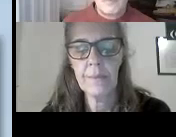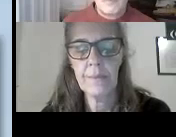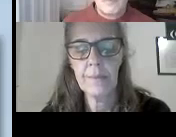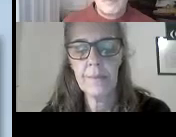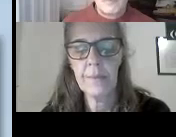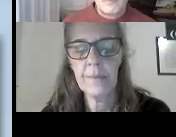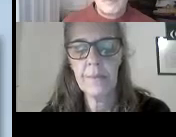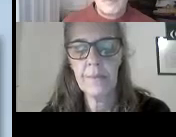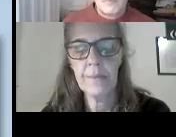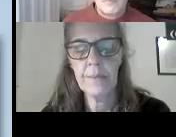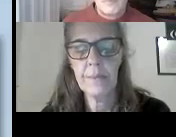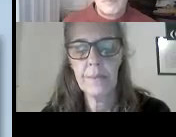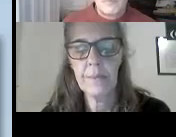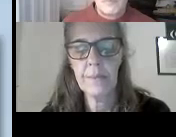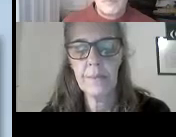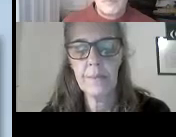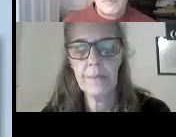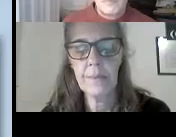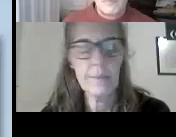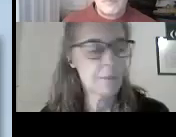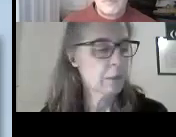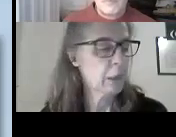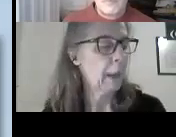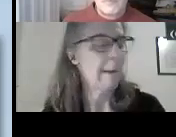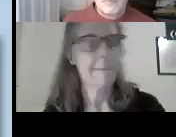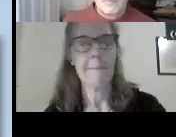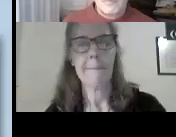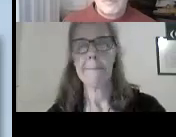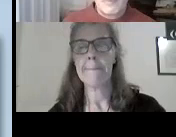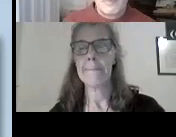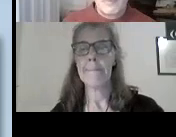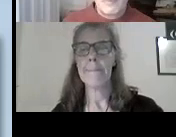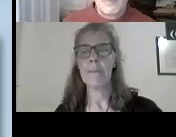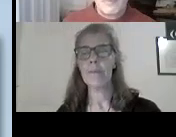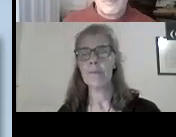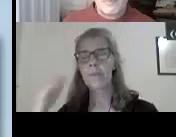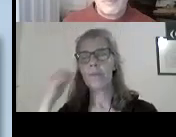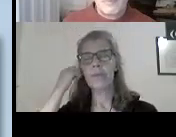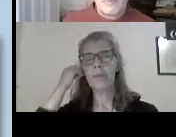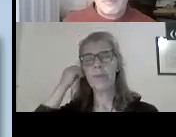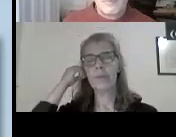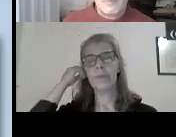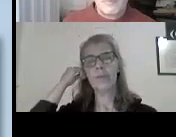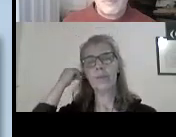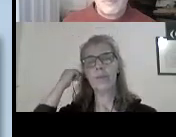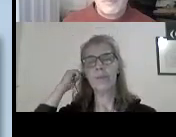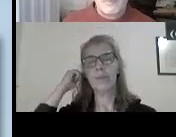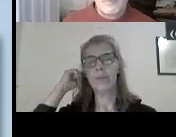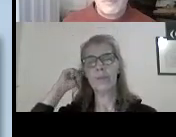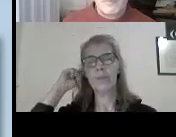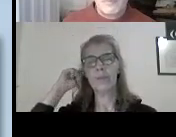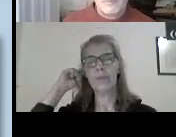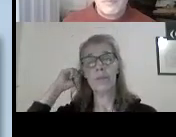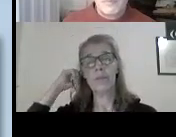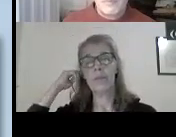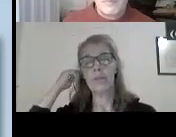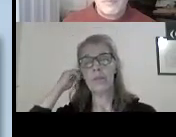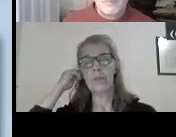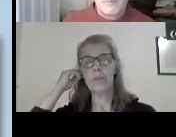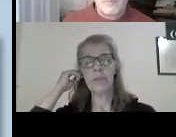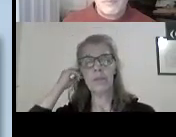em qualquer área e vamos precisar que dias queria saber que temos uma especialista acho que é tolo chamas em casa já tinha